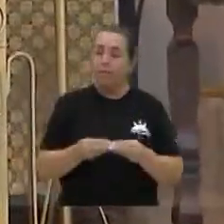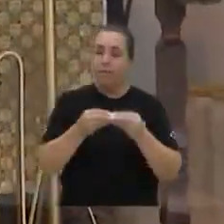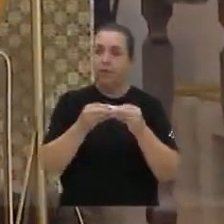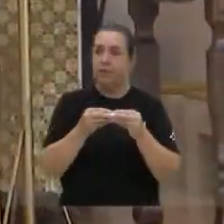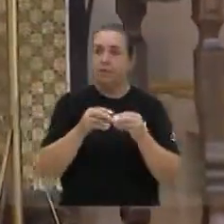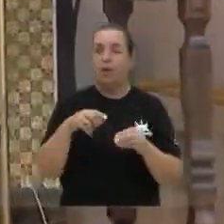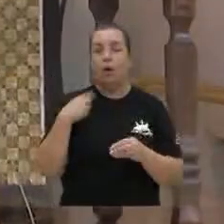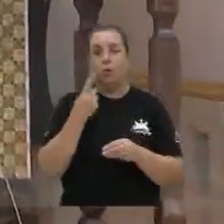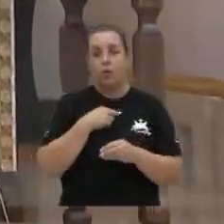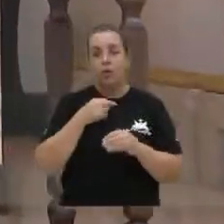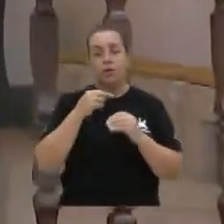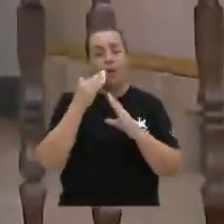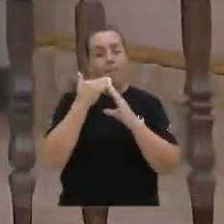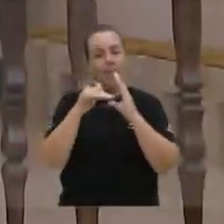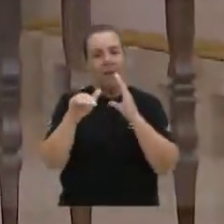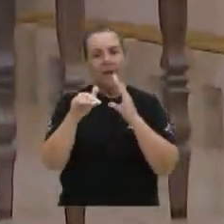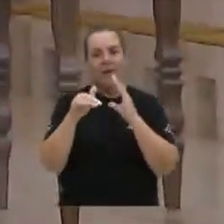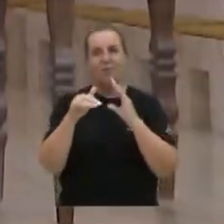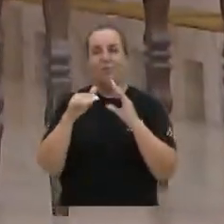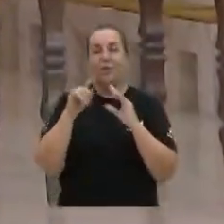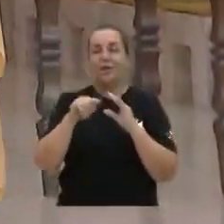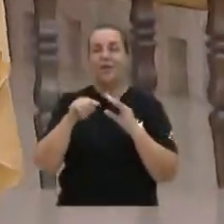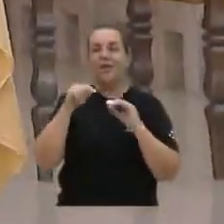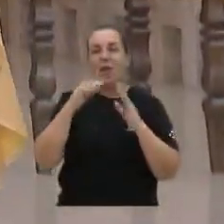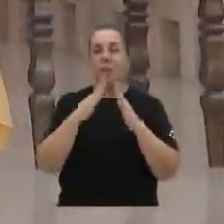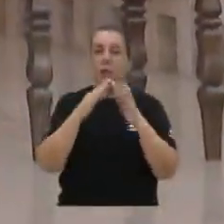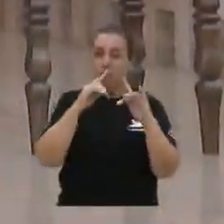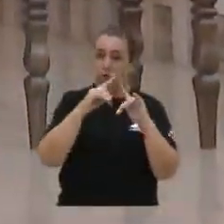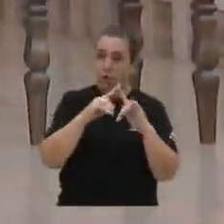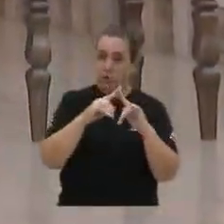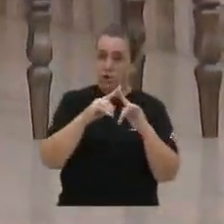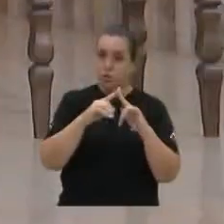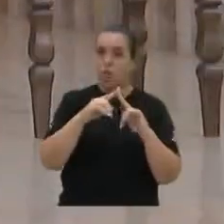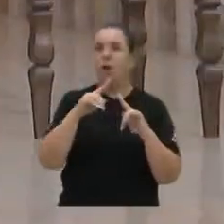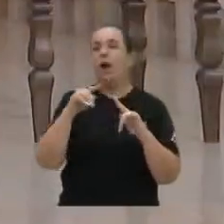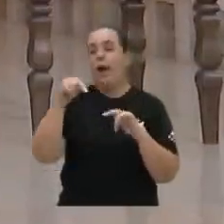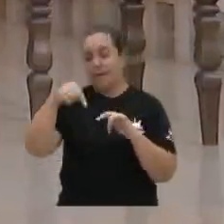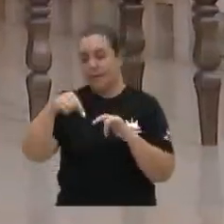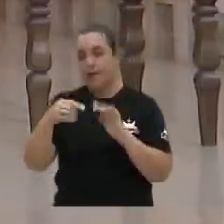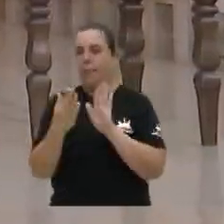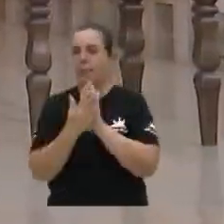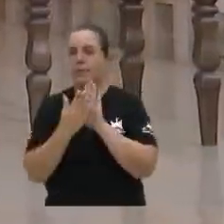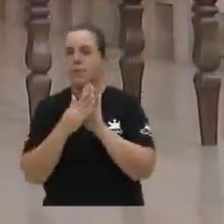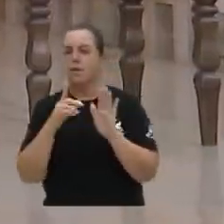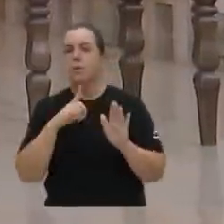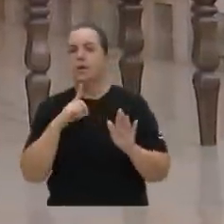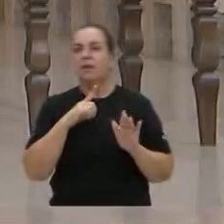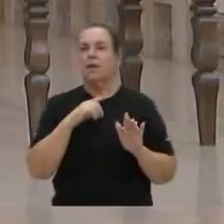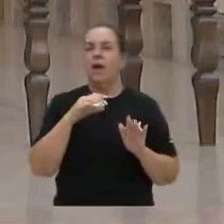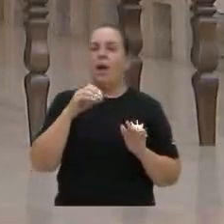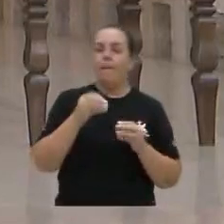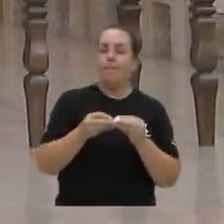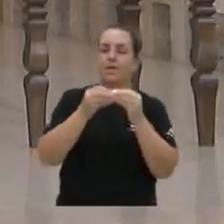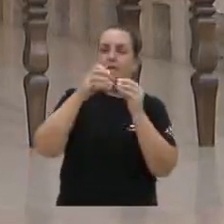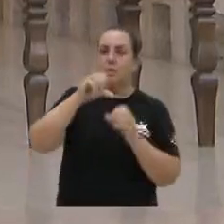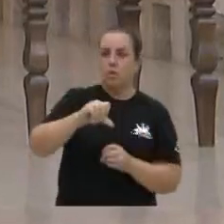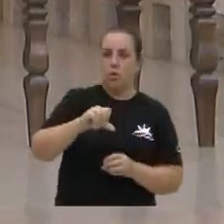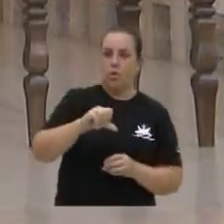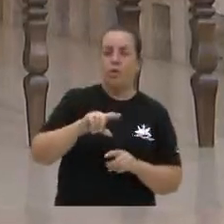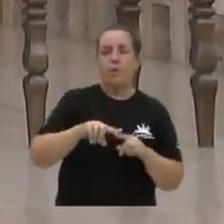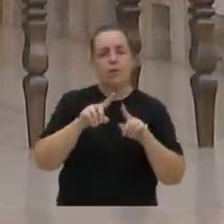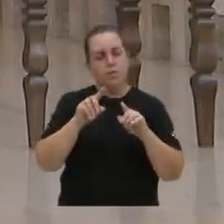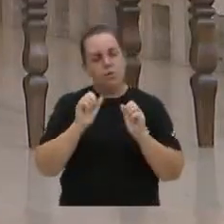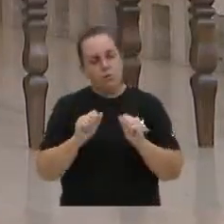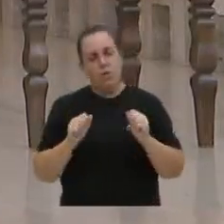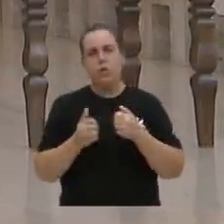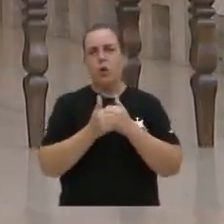nós estamos transmitindo no santuário, terá missa às 9, Mas você pode acompanhar pela TV, pelo YouTube